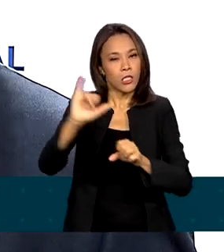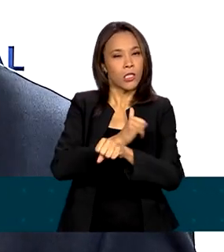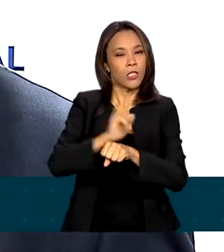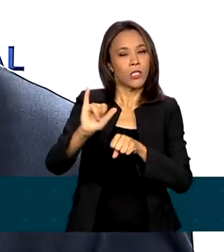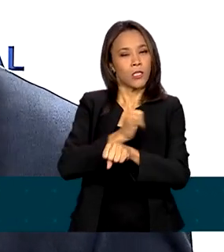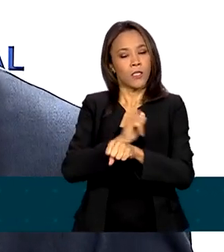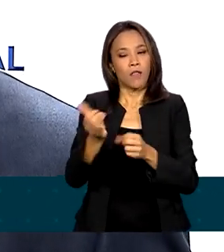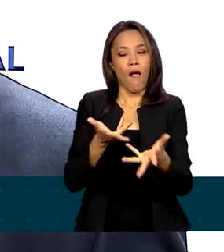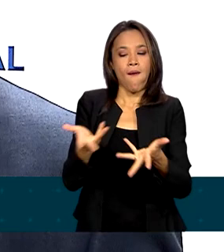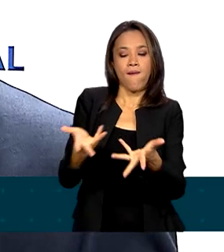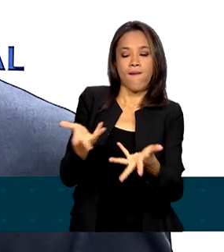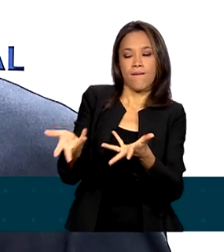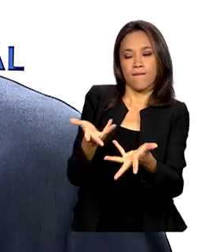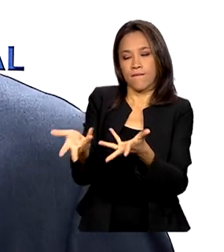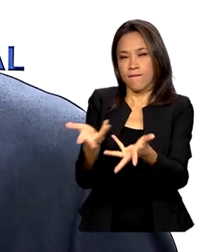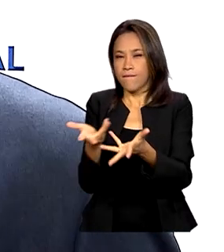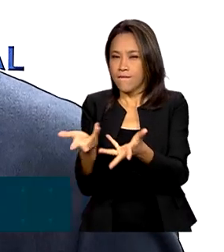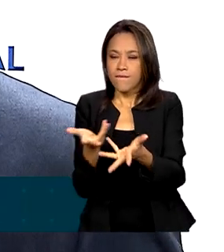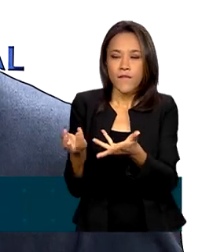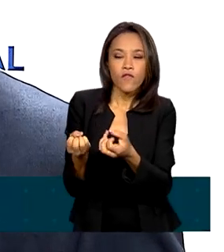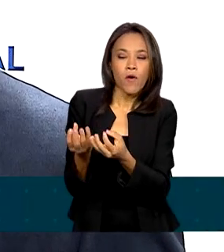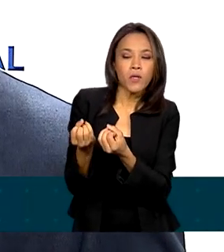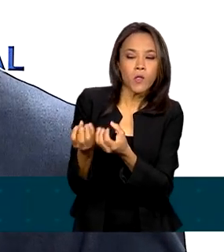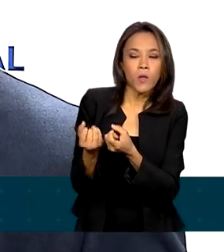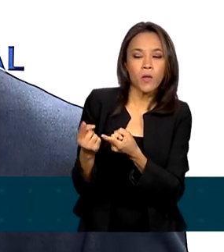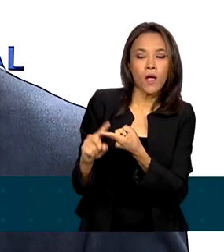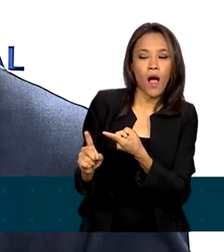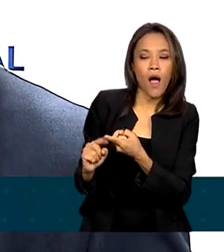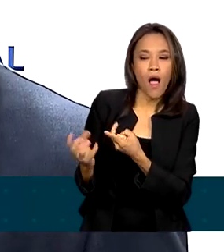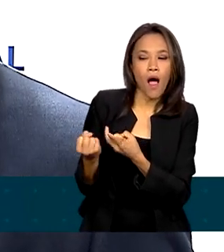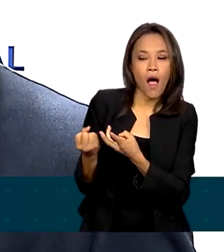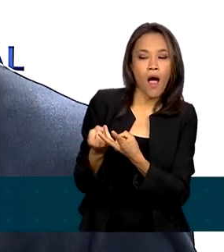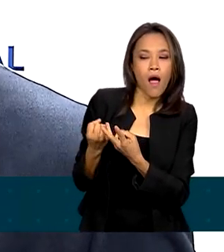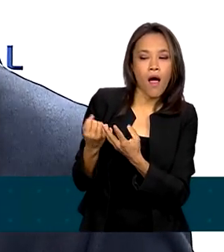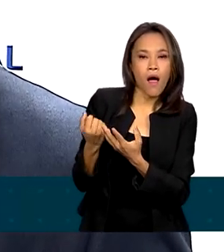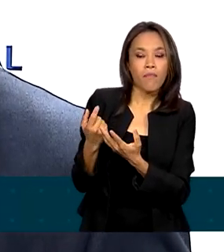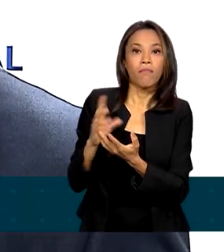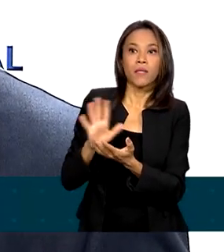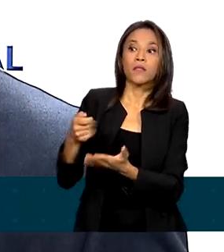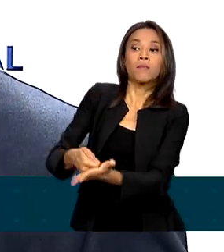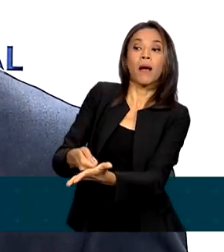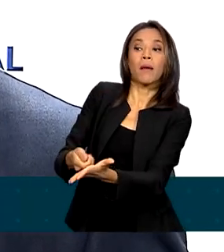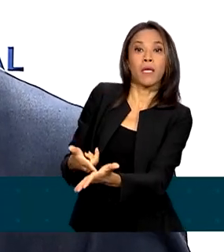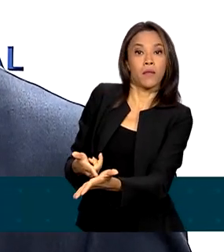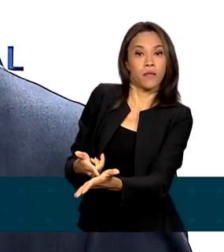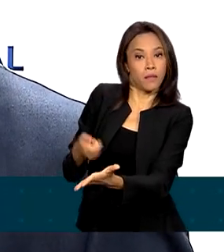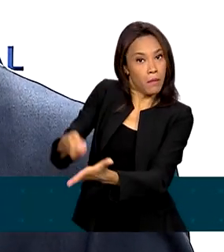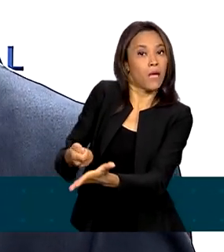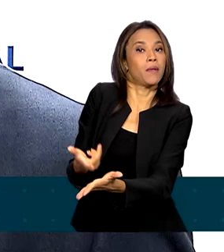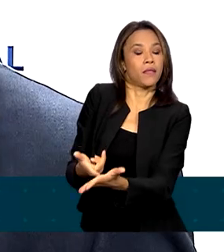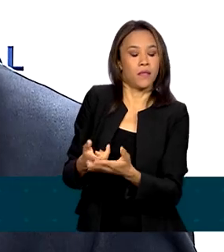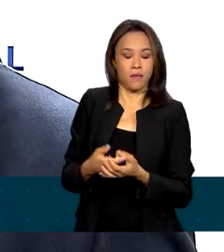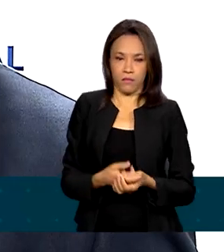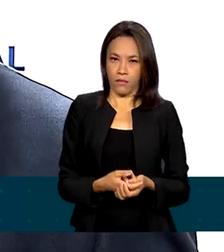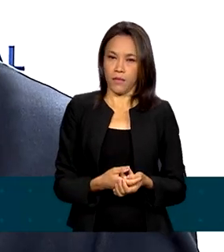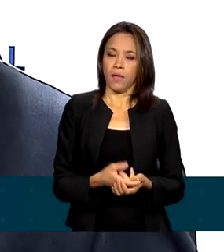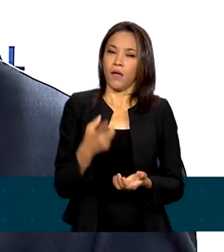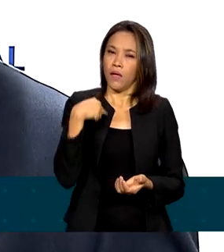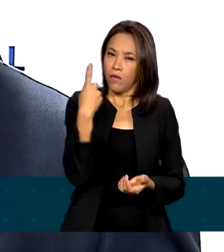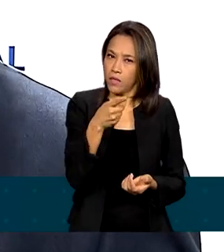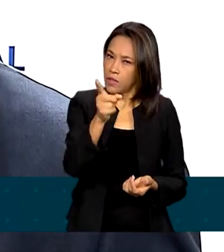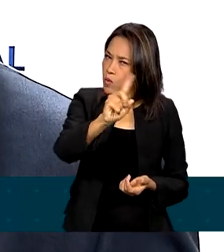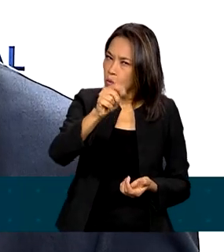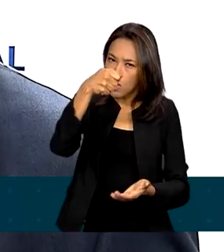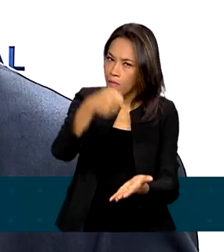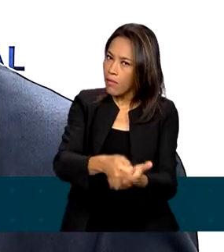te cativando vai te trazendo vai buscando informações pessoais mas que exige um pagamento então o nosso grande Alerta é